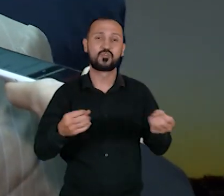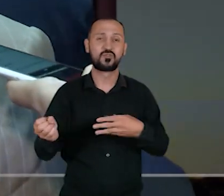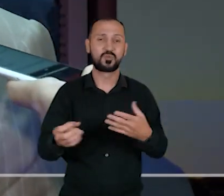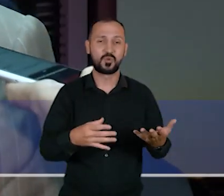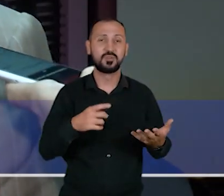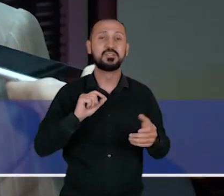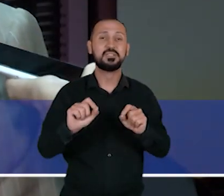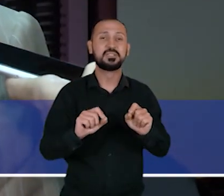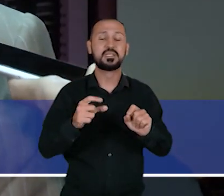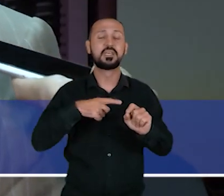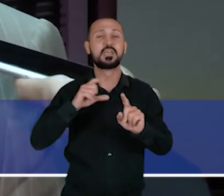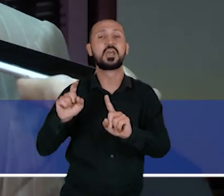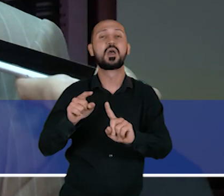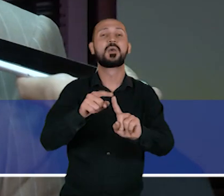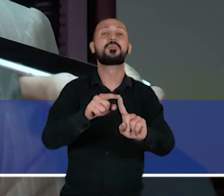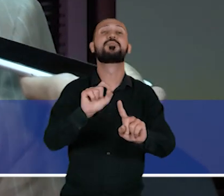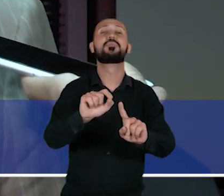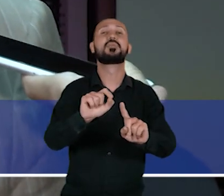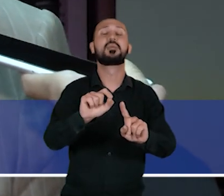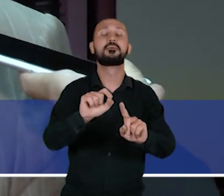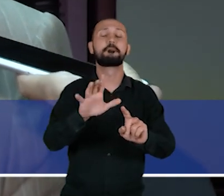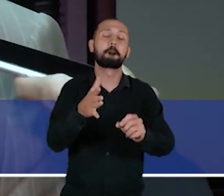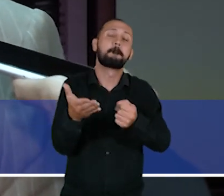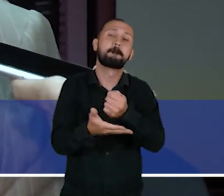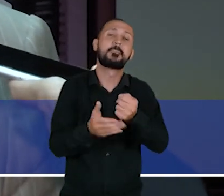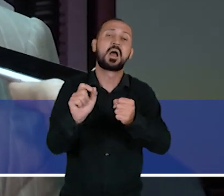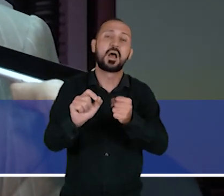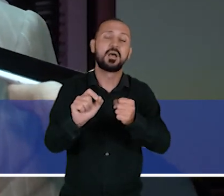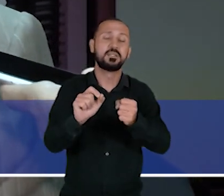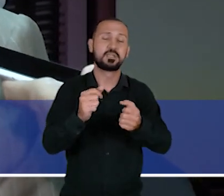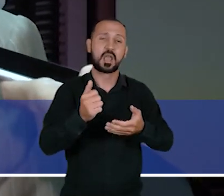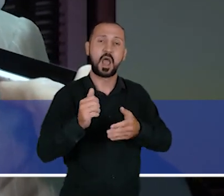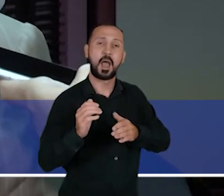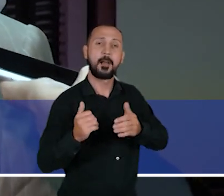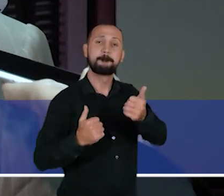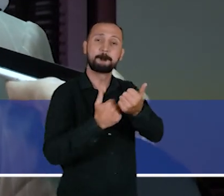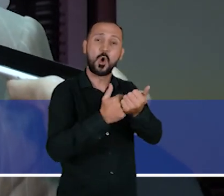normas que alcançam fundamentalmente os